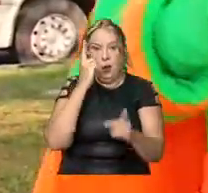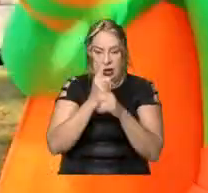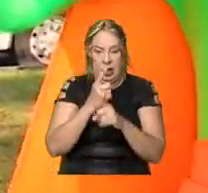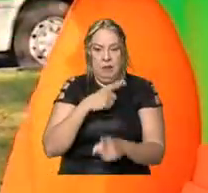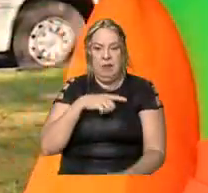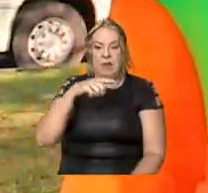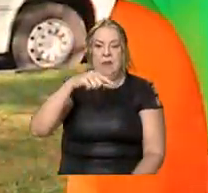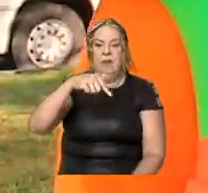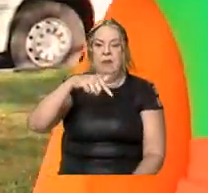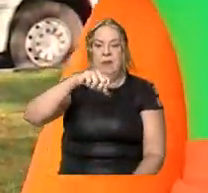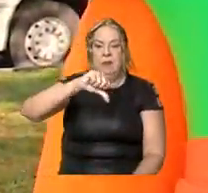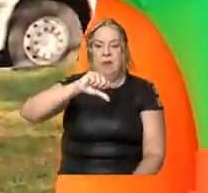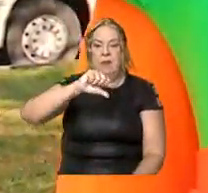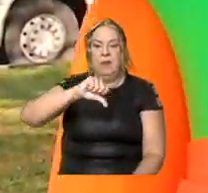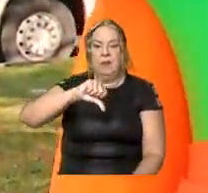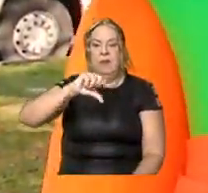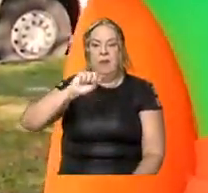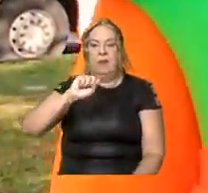799...